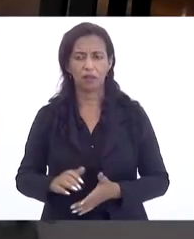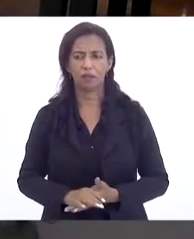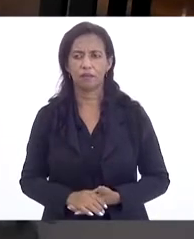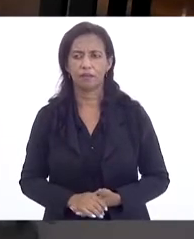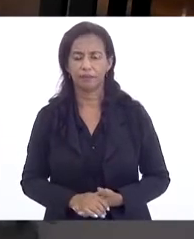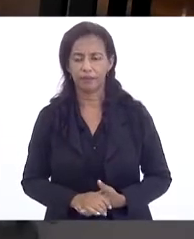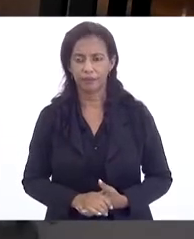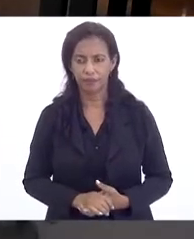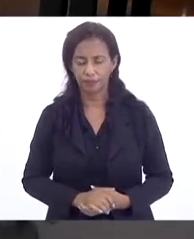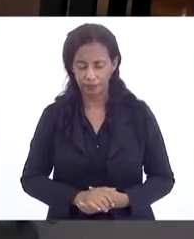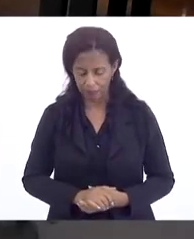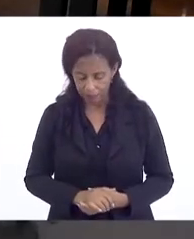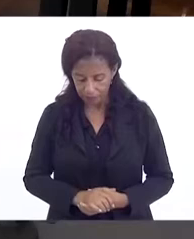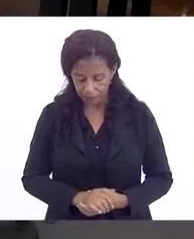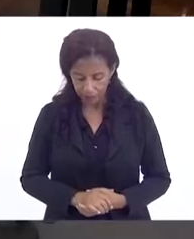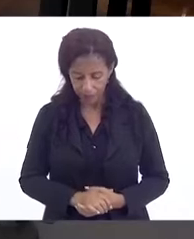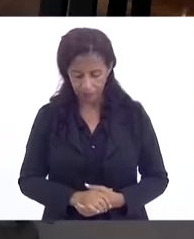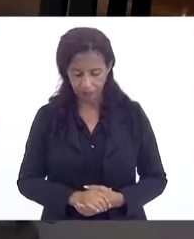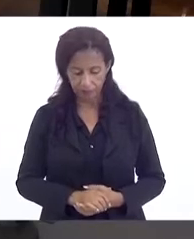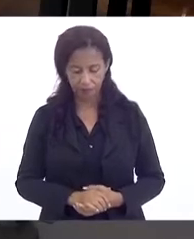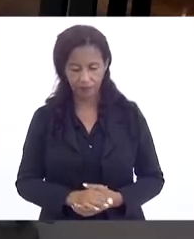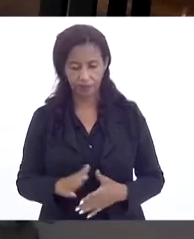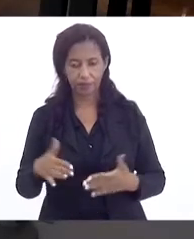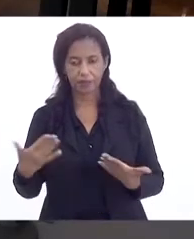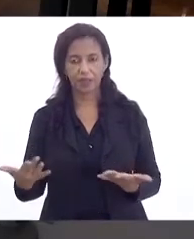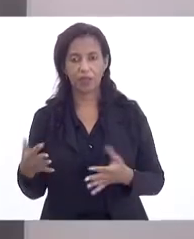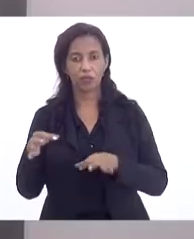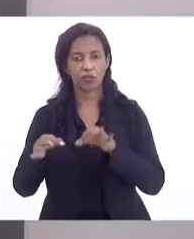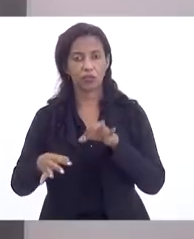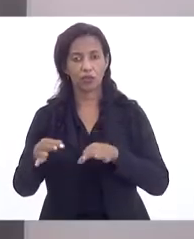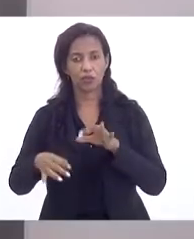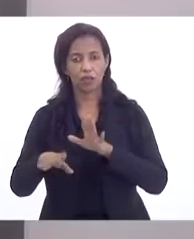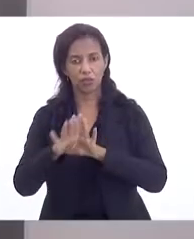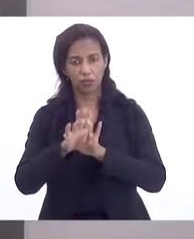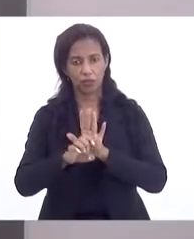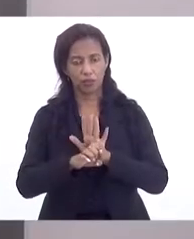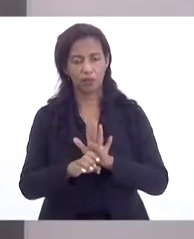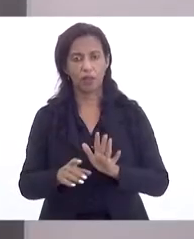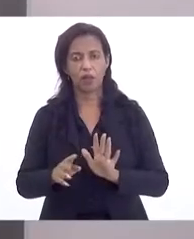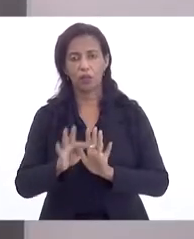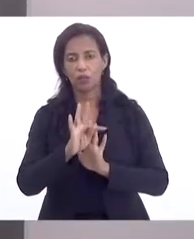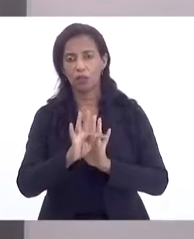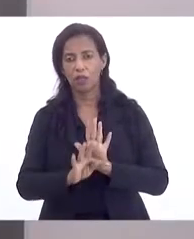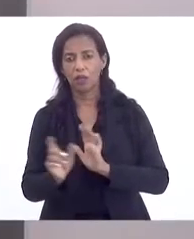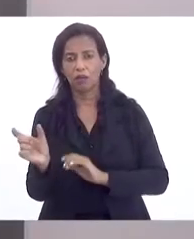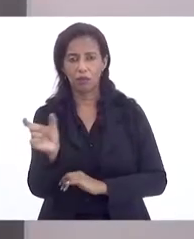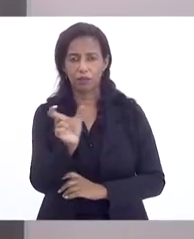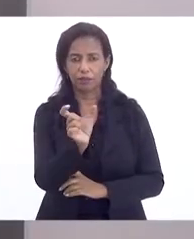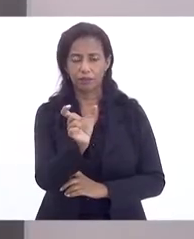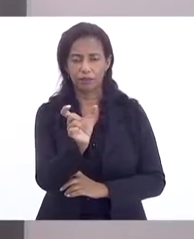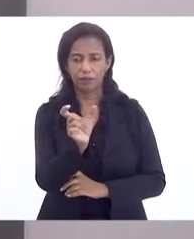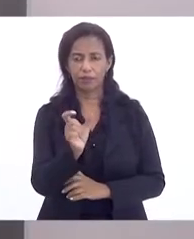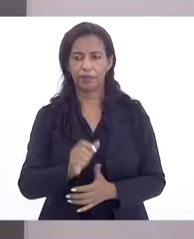a sua sugestão. Então é juridicidade com emendas. Não, o termo.